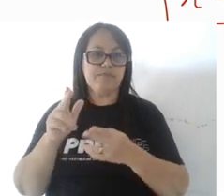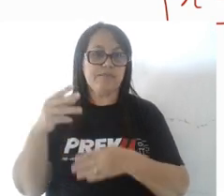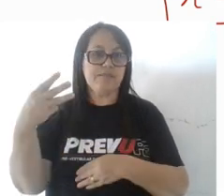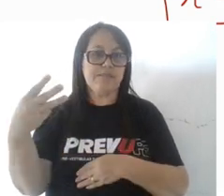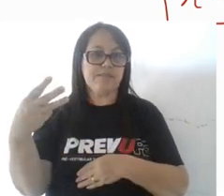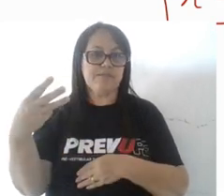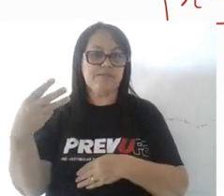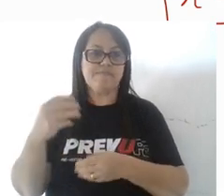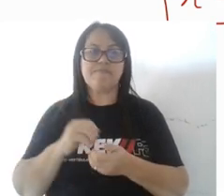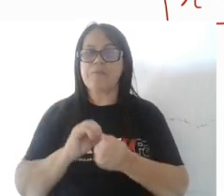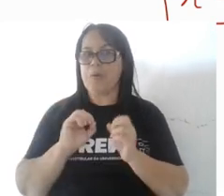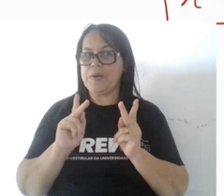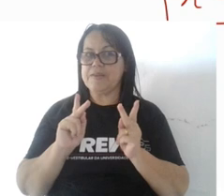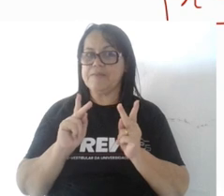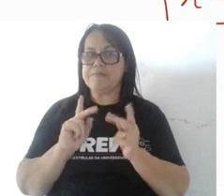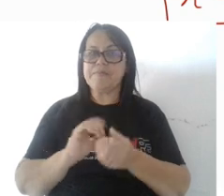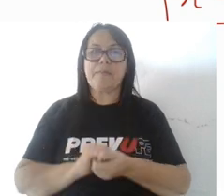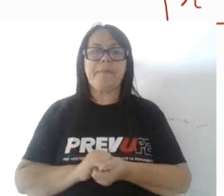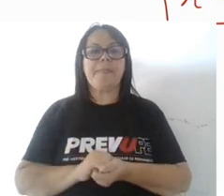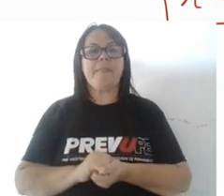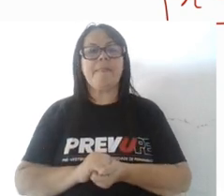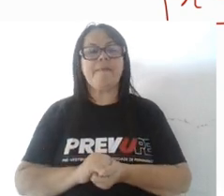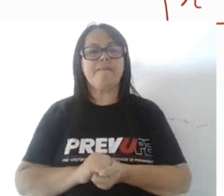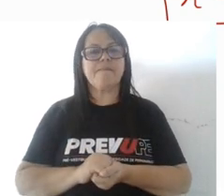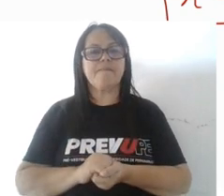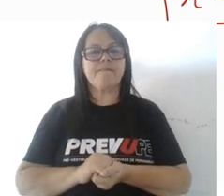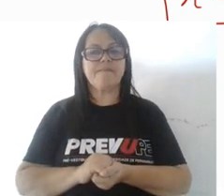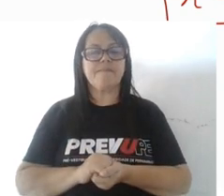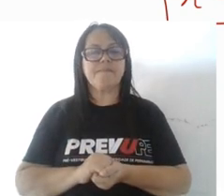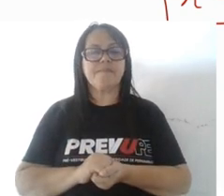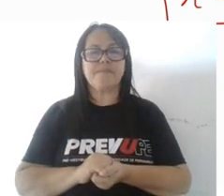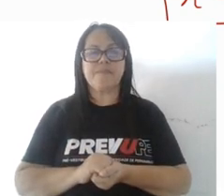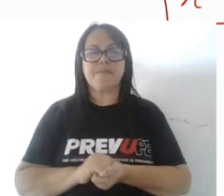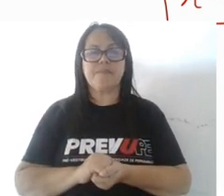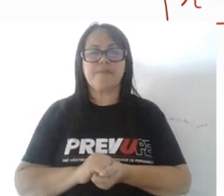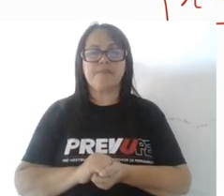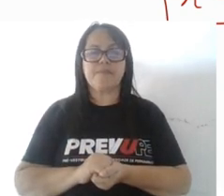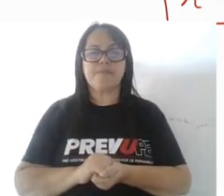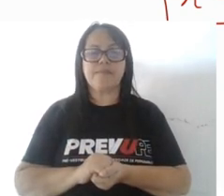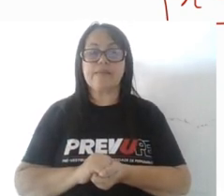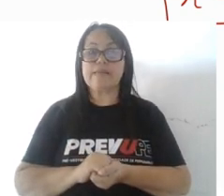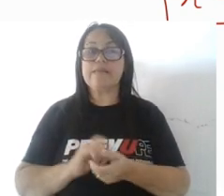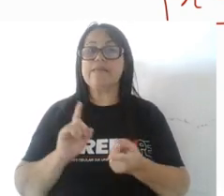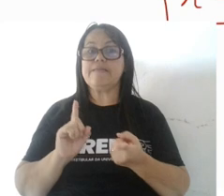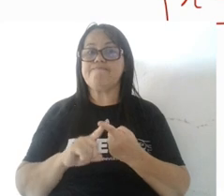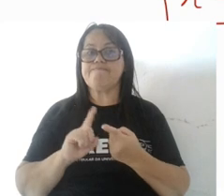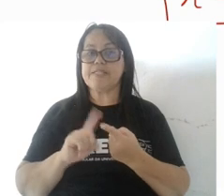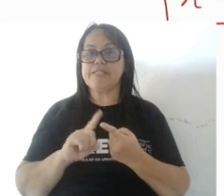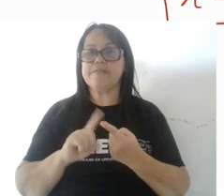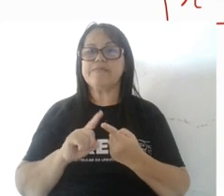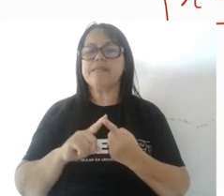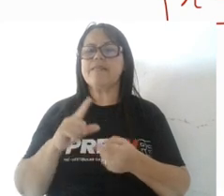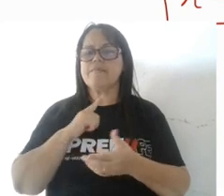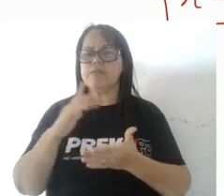base 2 vai ser igual a 3. Certo? Aí, nós temos